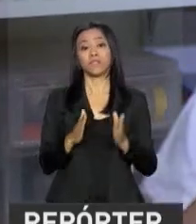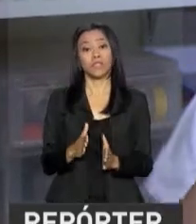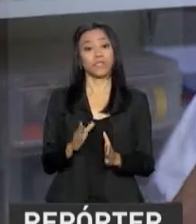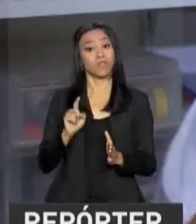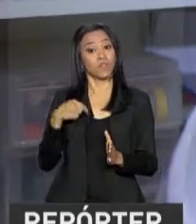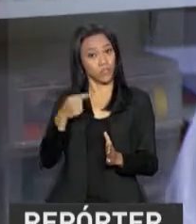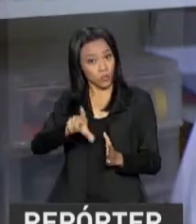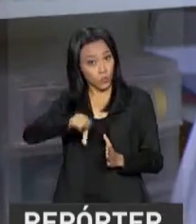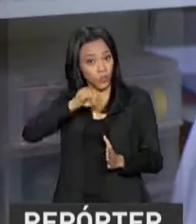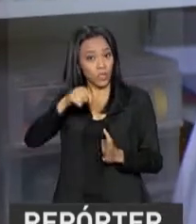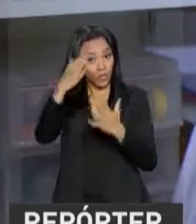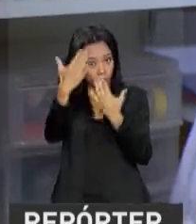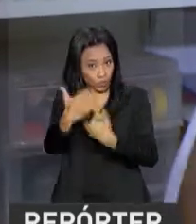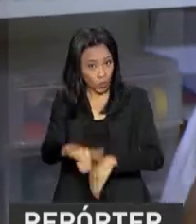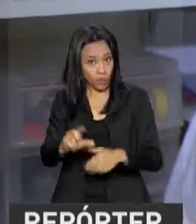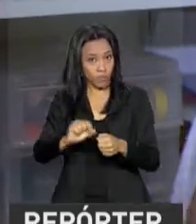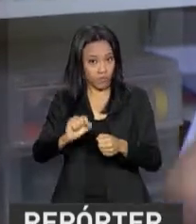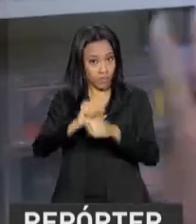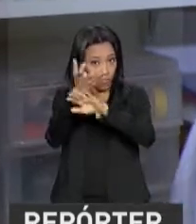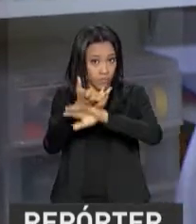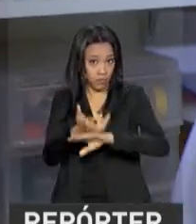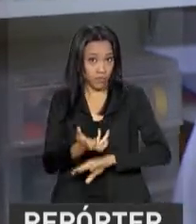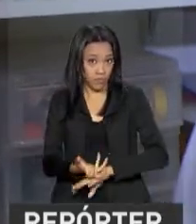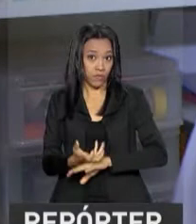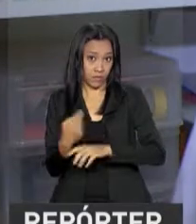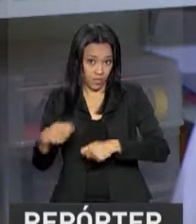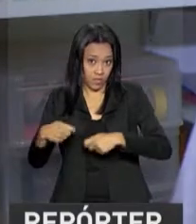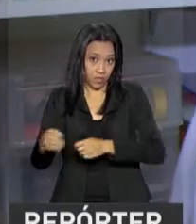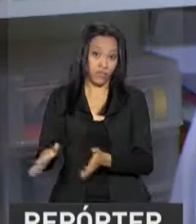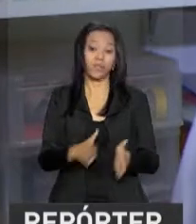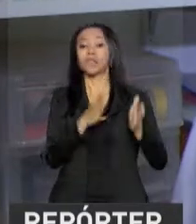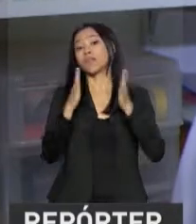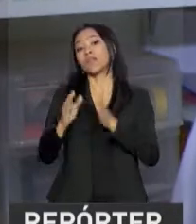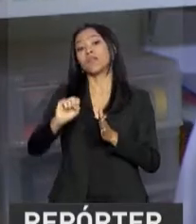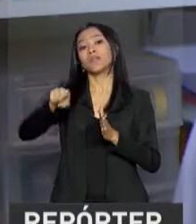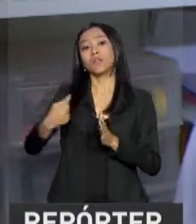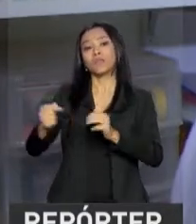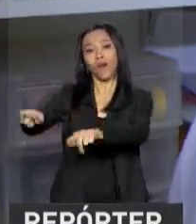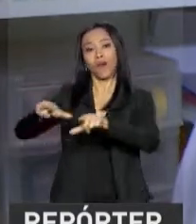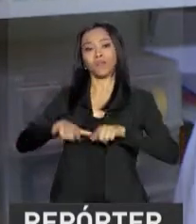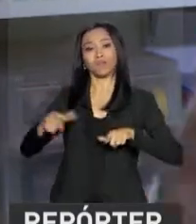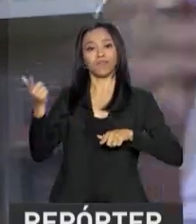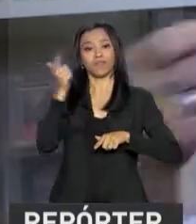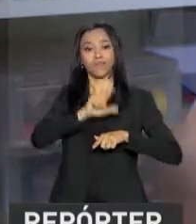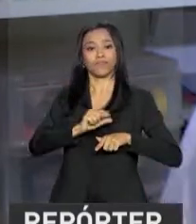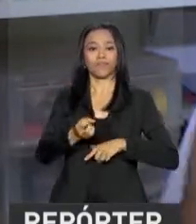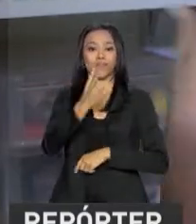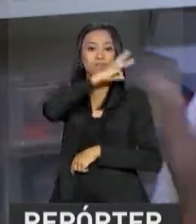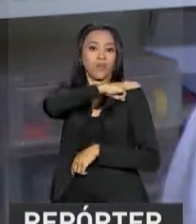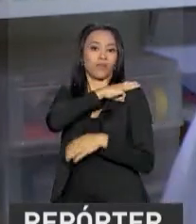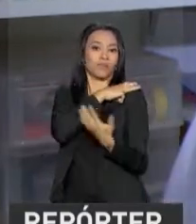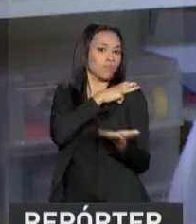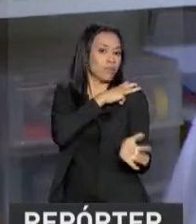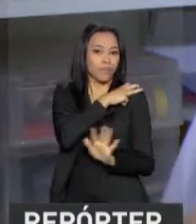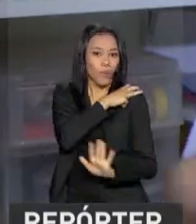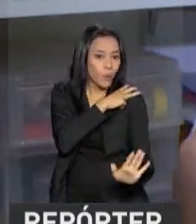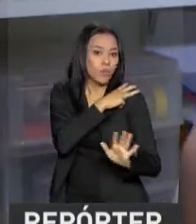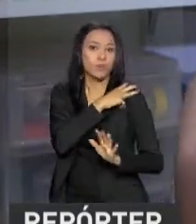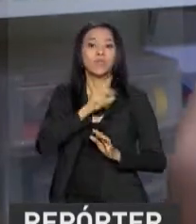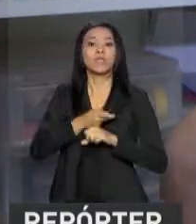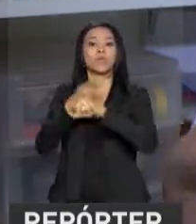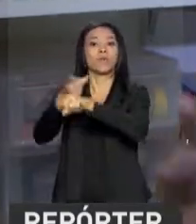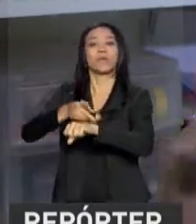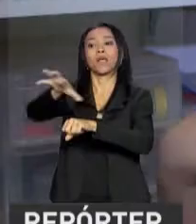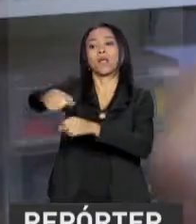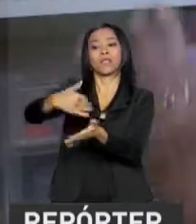escolher nas provas que você precisava fazer das matérias que você precisava e você já saía com um diploma de ensino médio você só precisaria pegar na secretaria